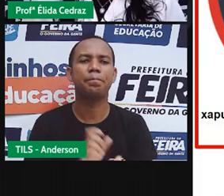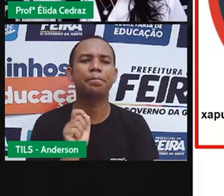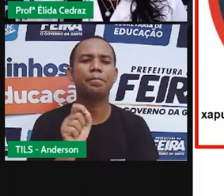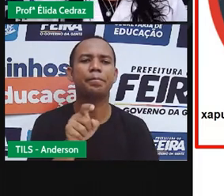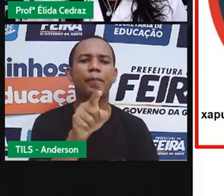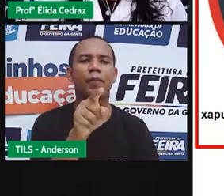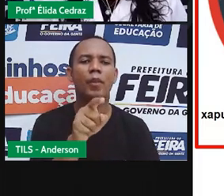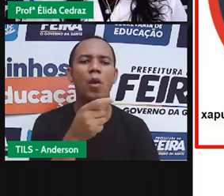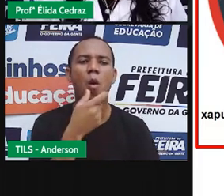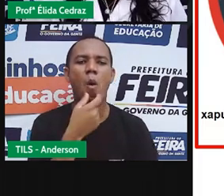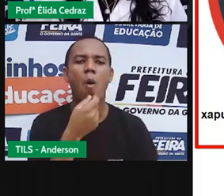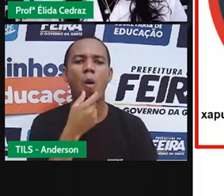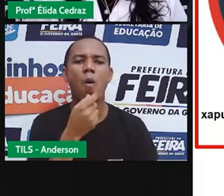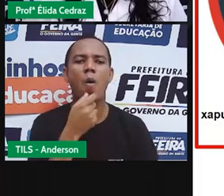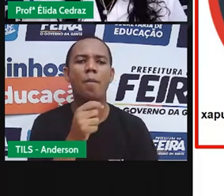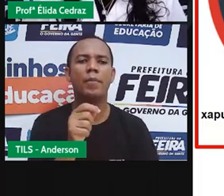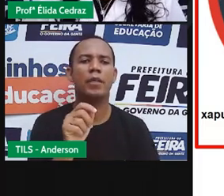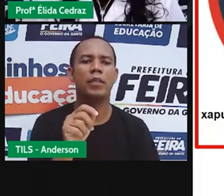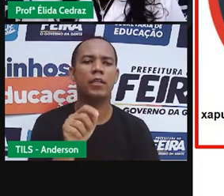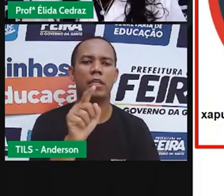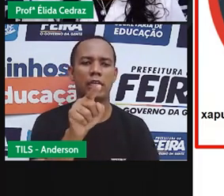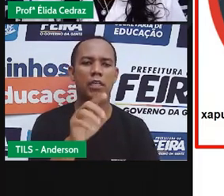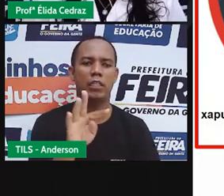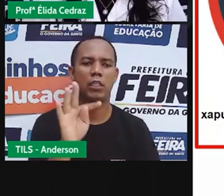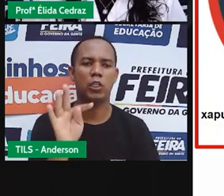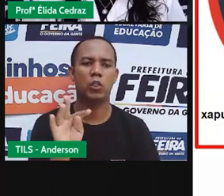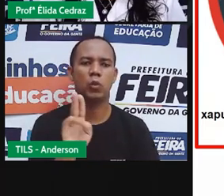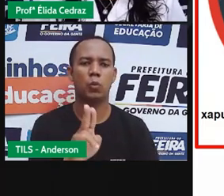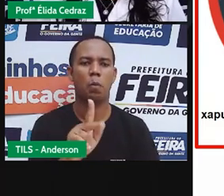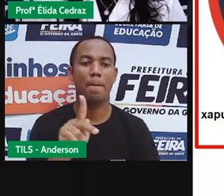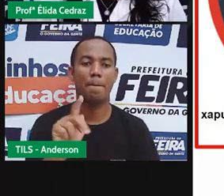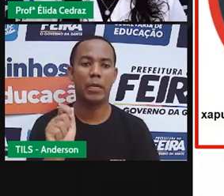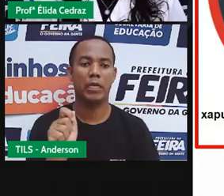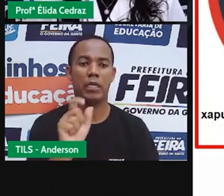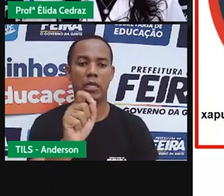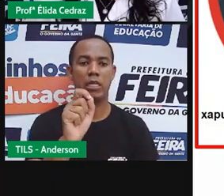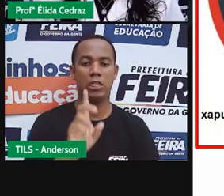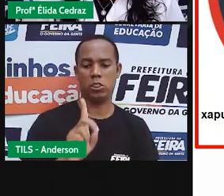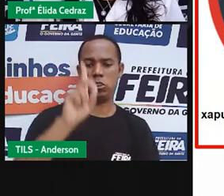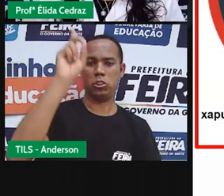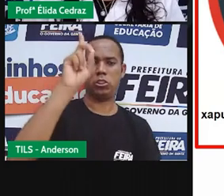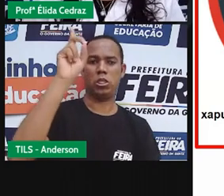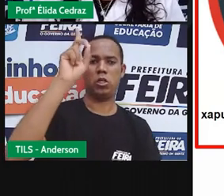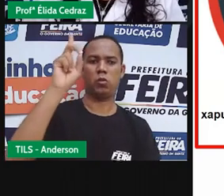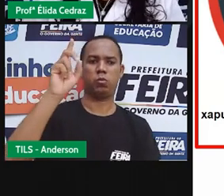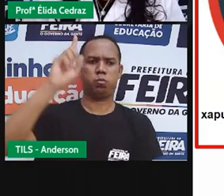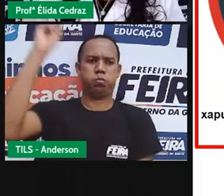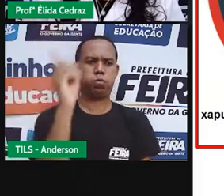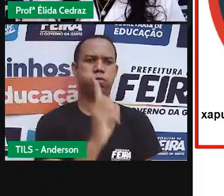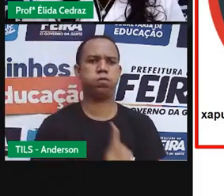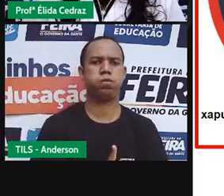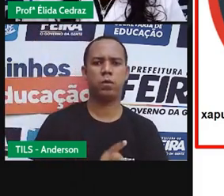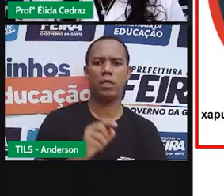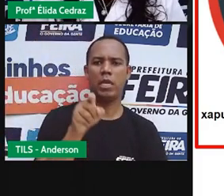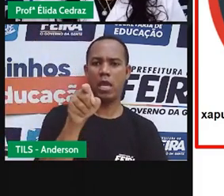Tupã, que é o deus do trovão, Jaci, que é a deusa da